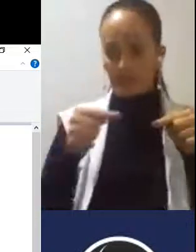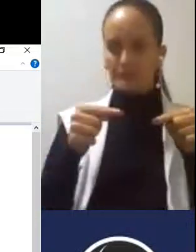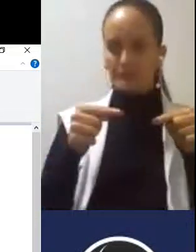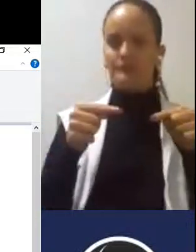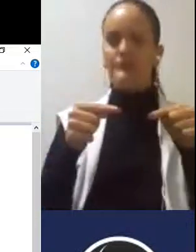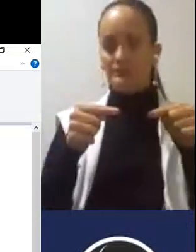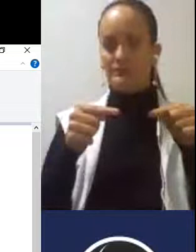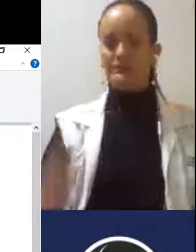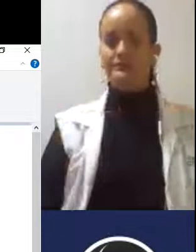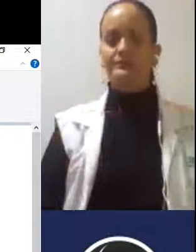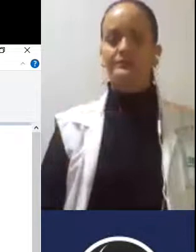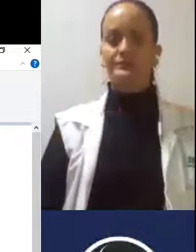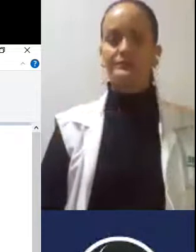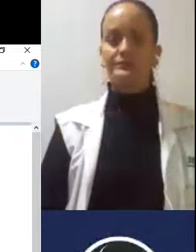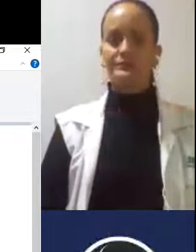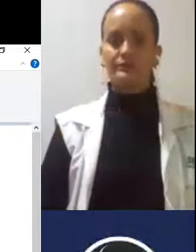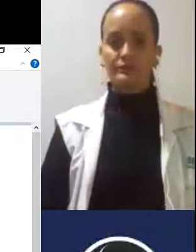Beleza.